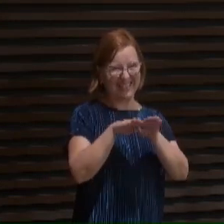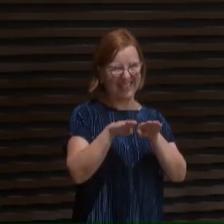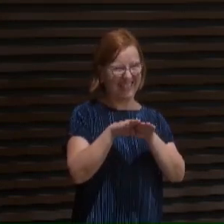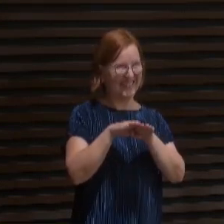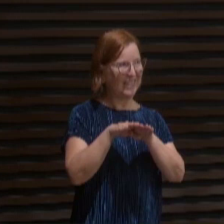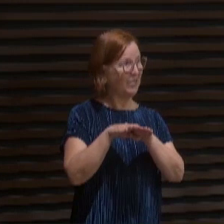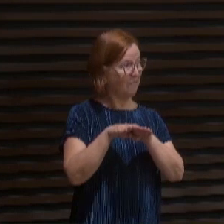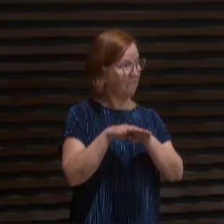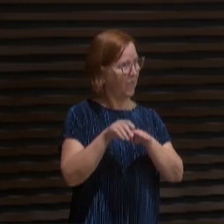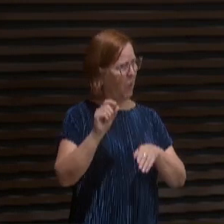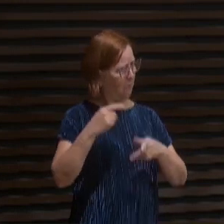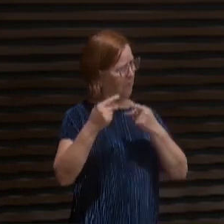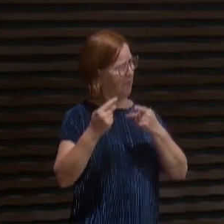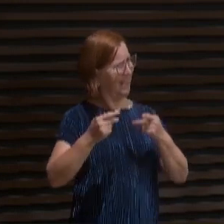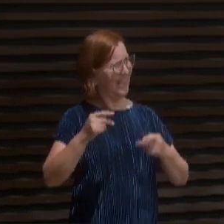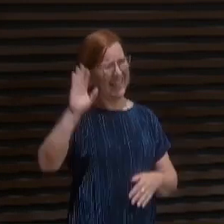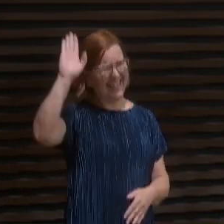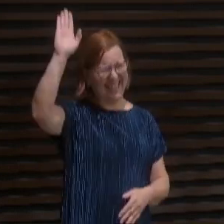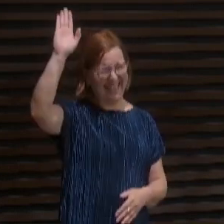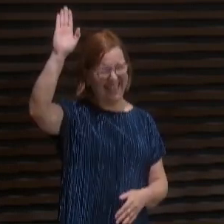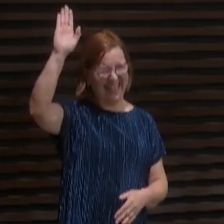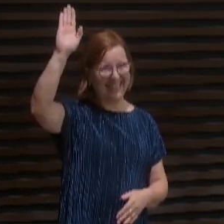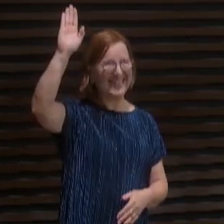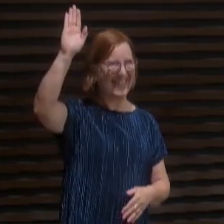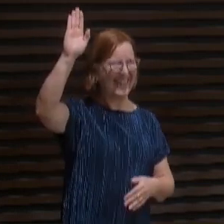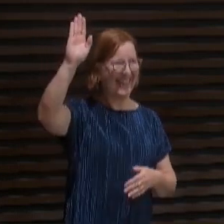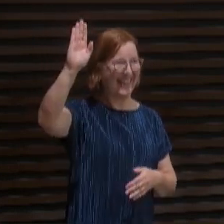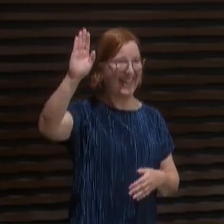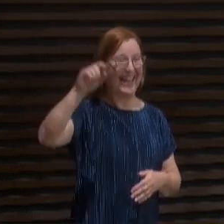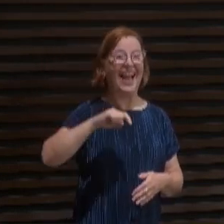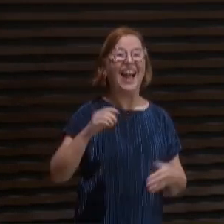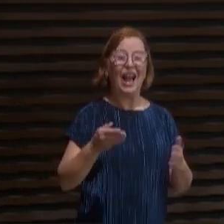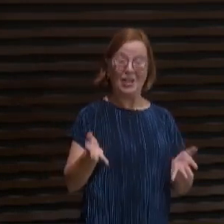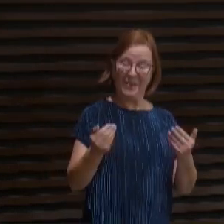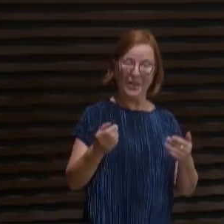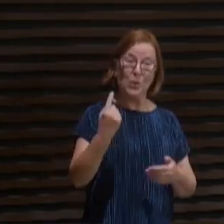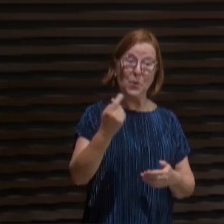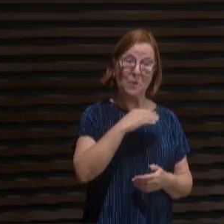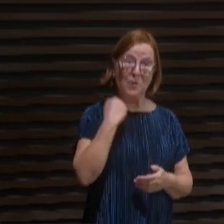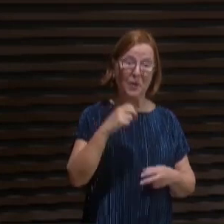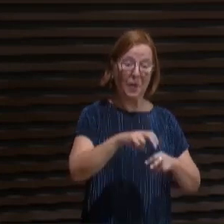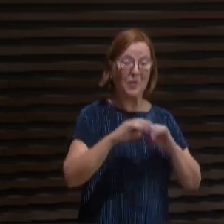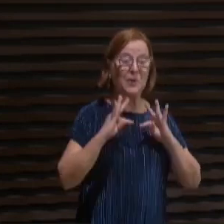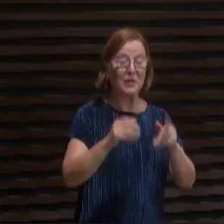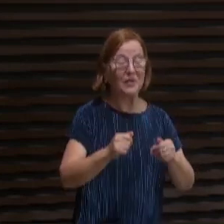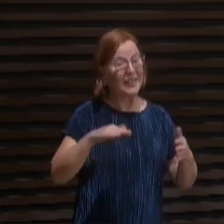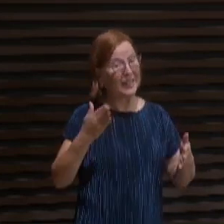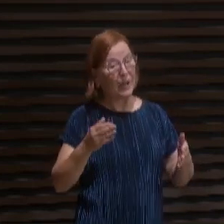Oi, pouca gente está nesse todo. Olha, começou a animar a gente aqui. Um morreu por todos